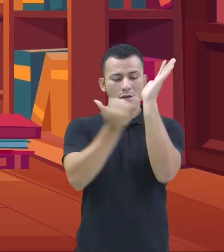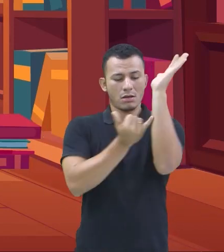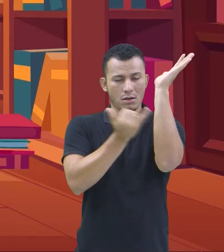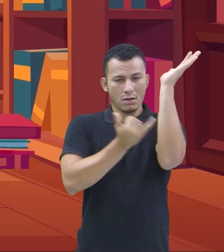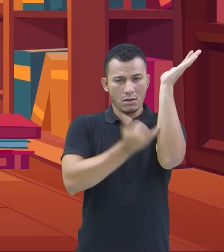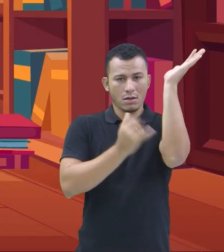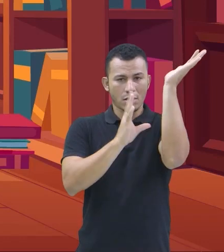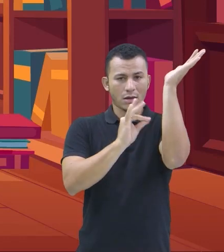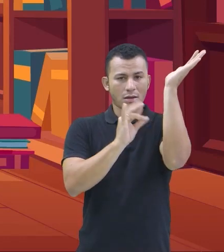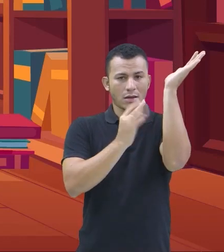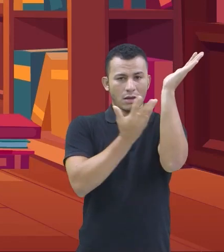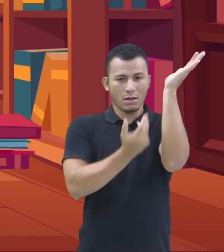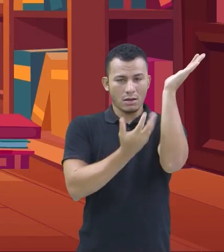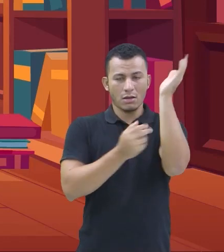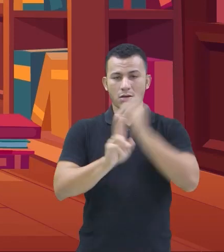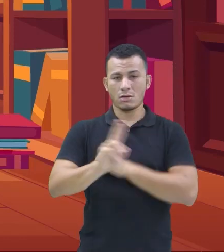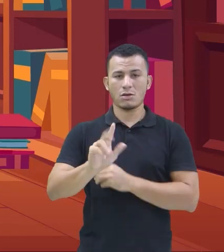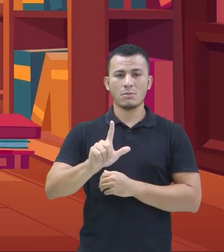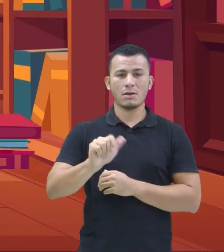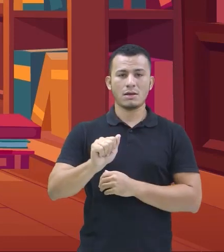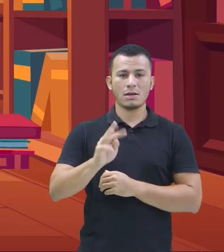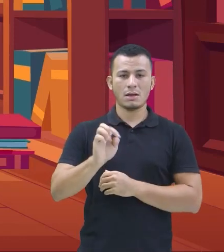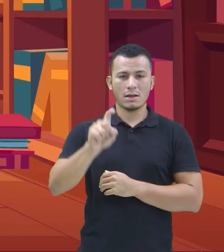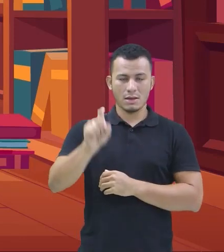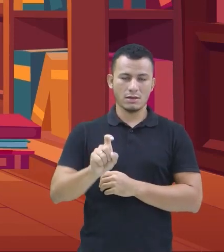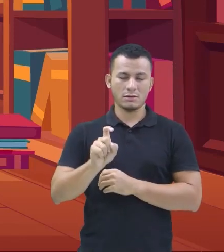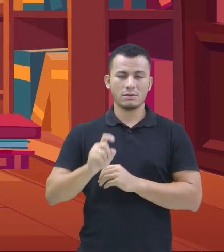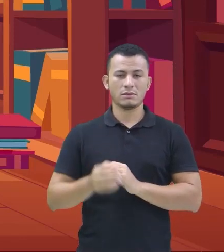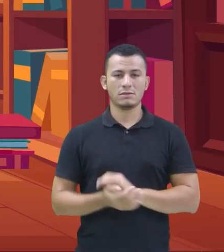extração da matéria-prima, o látex.